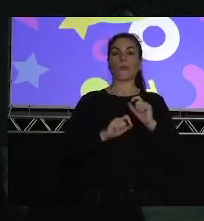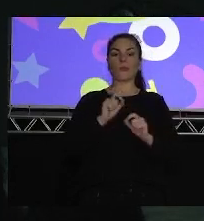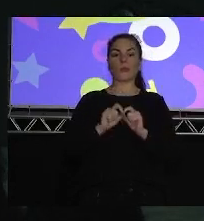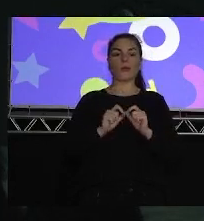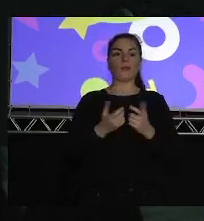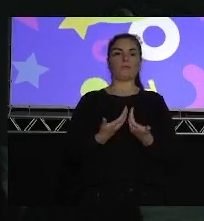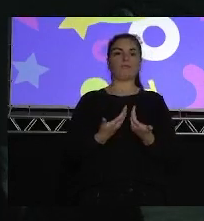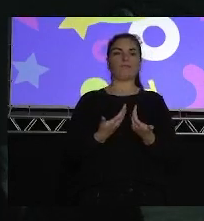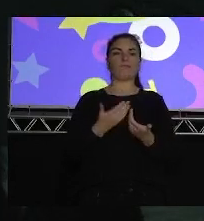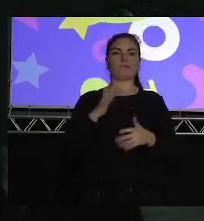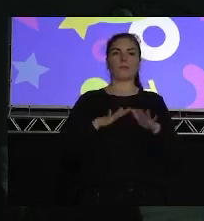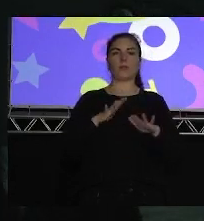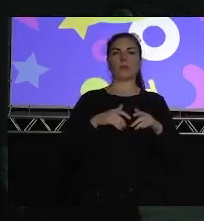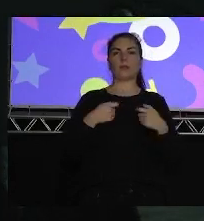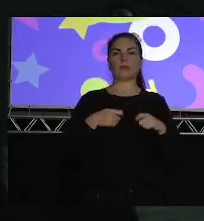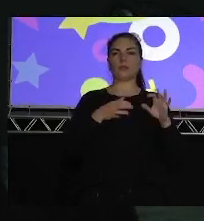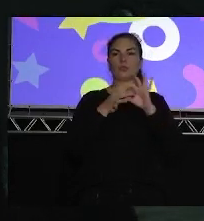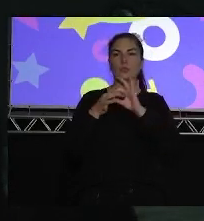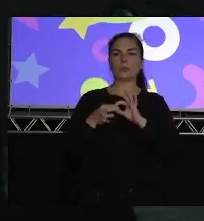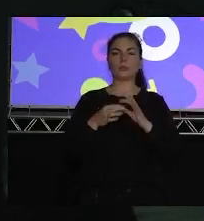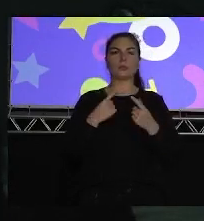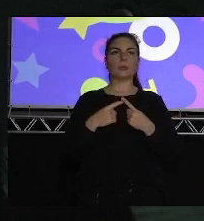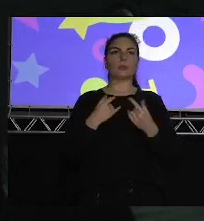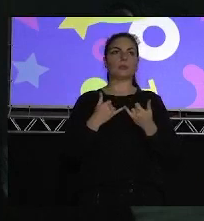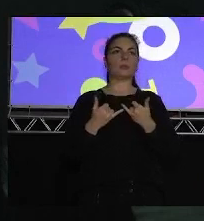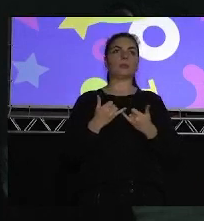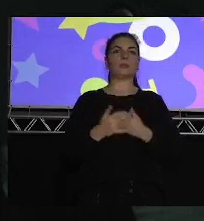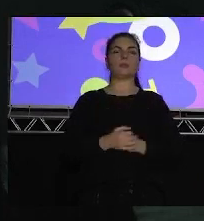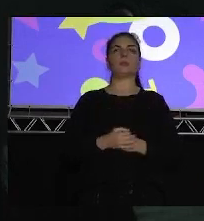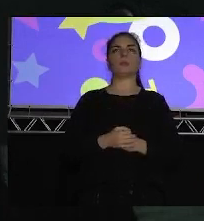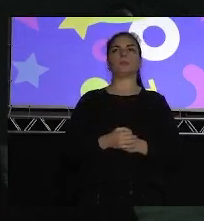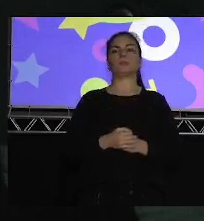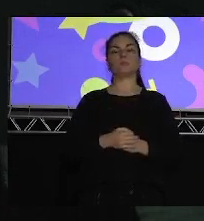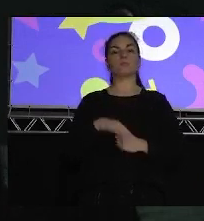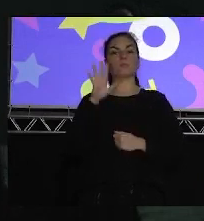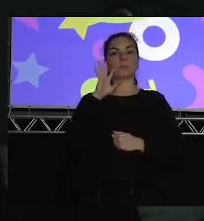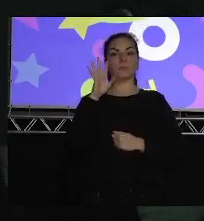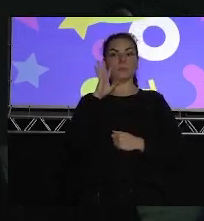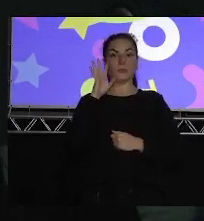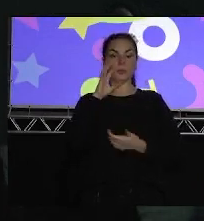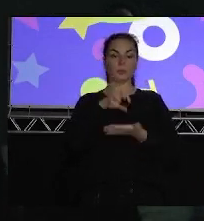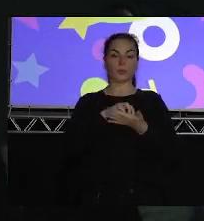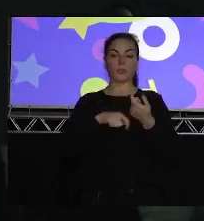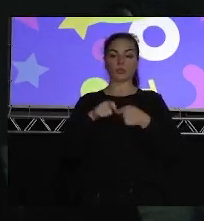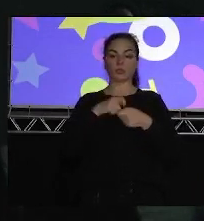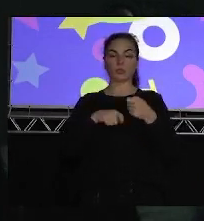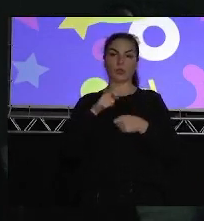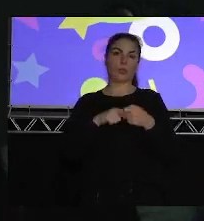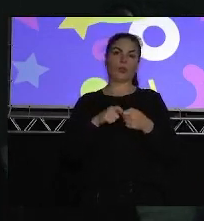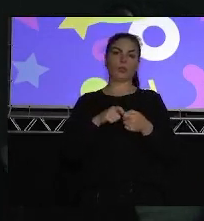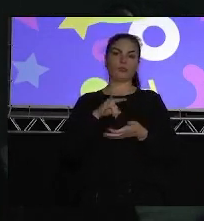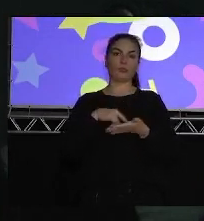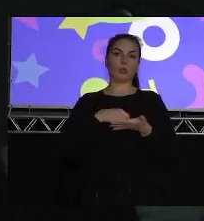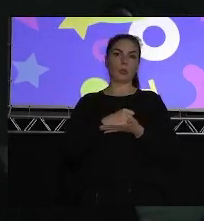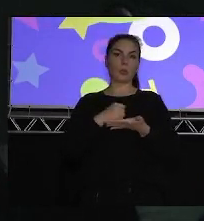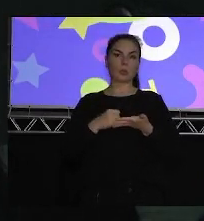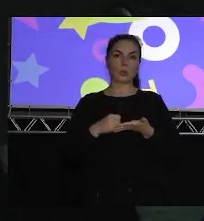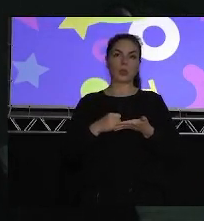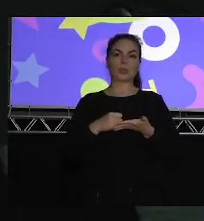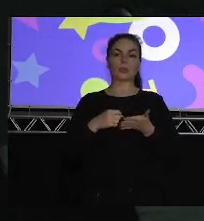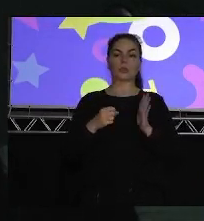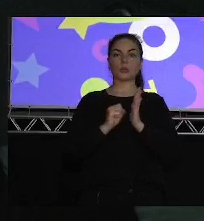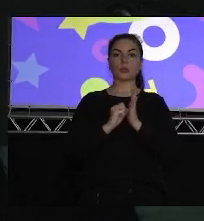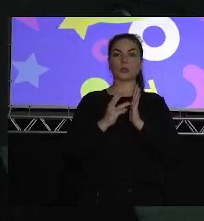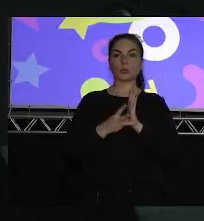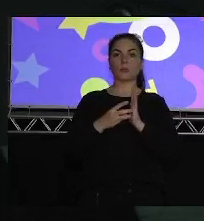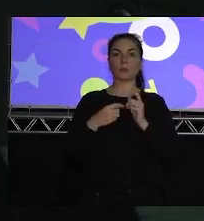conexões, né? As necessidades de conexões. Por exemplo, imagina uma área de negócio contrata um software lá e precisa de uma interação com